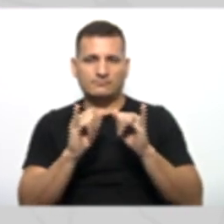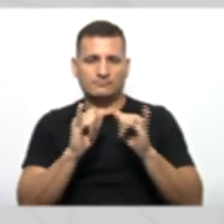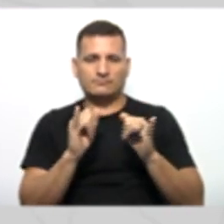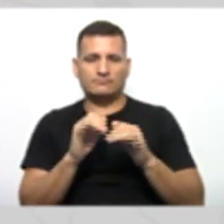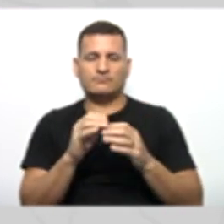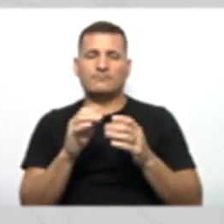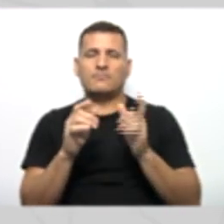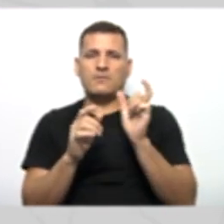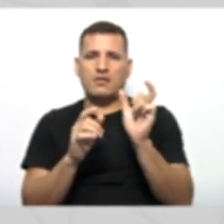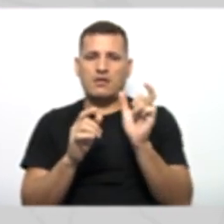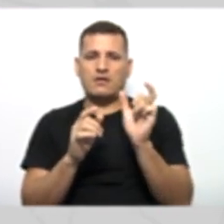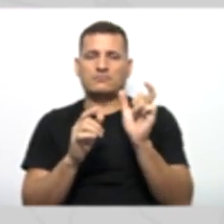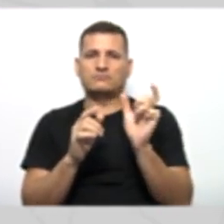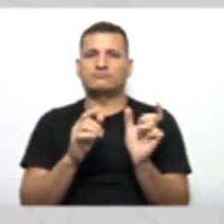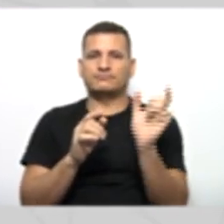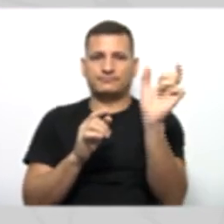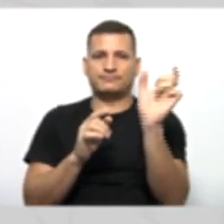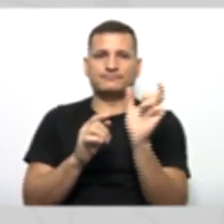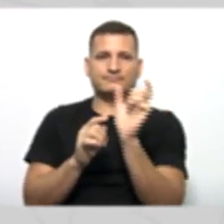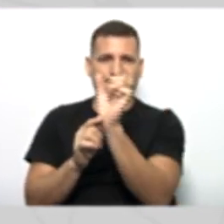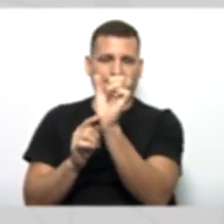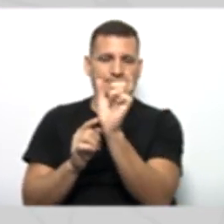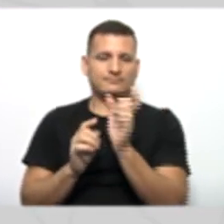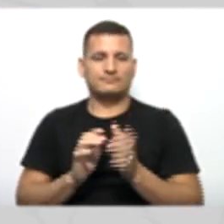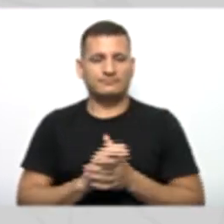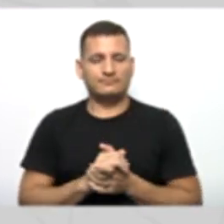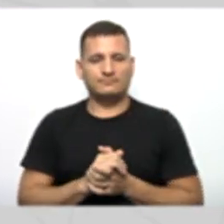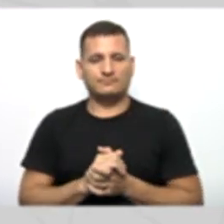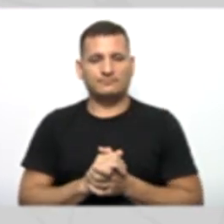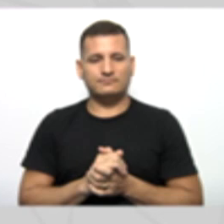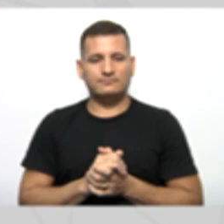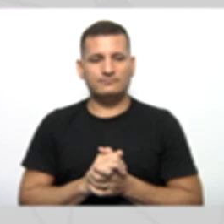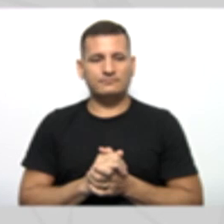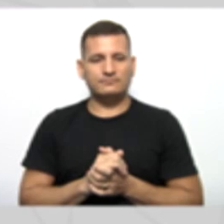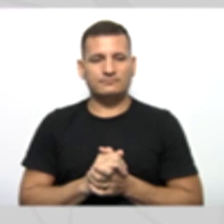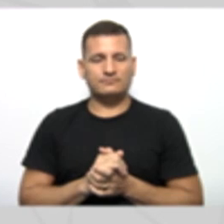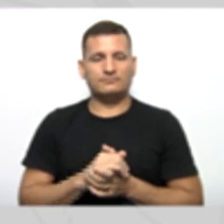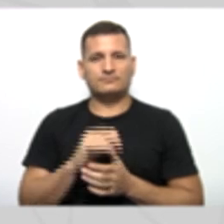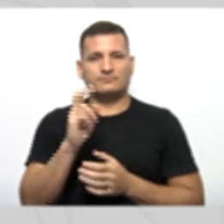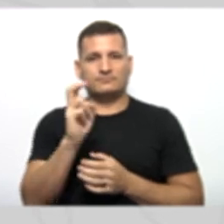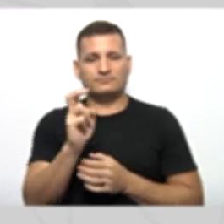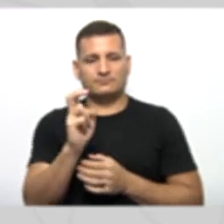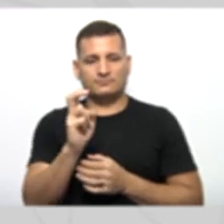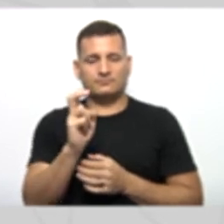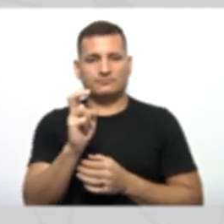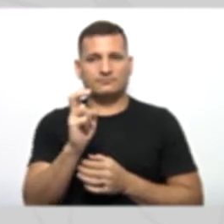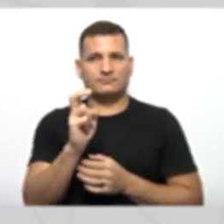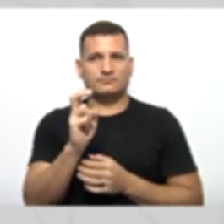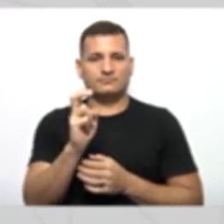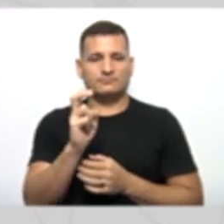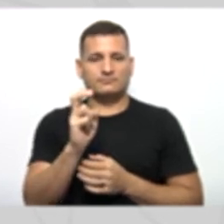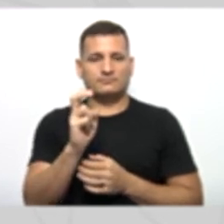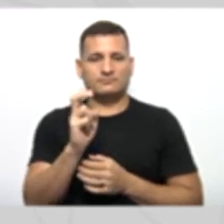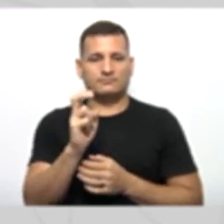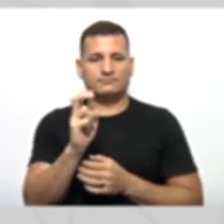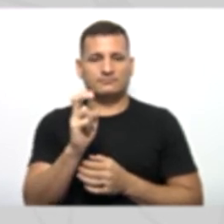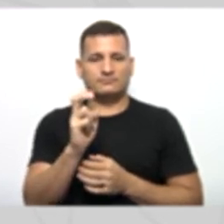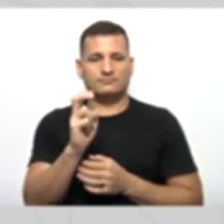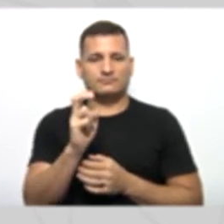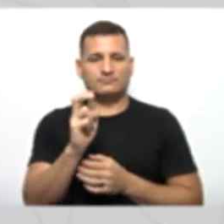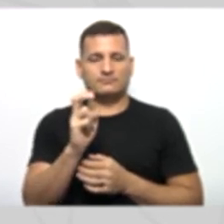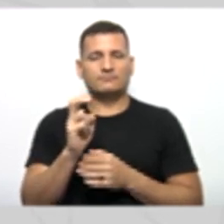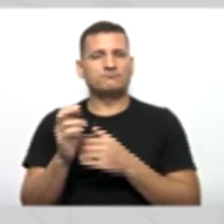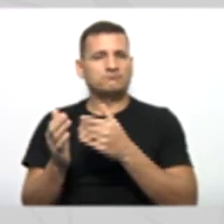preenchem corretamente as colunas acima, ok? E A5, vejam bem aqui, ó, qualquer coisa do